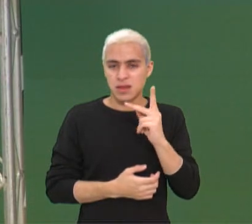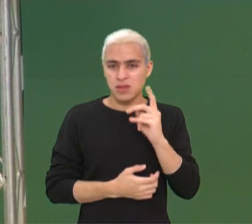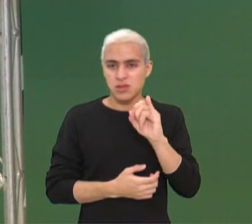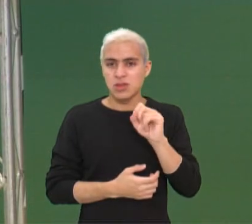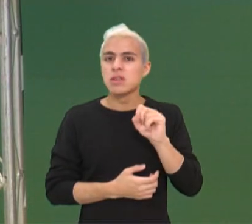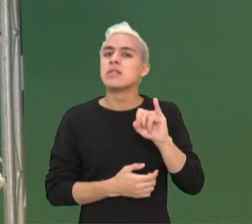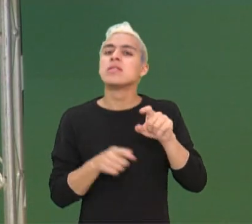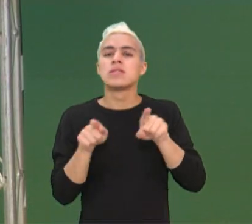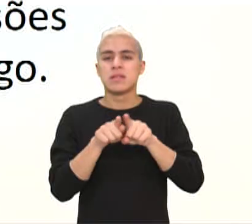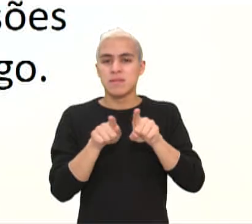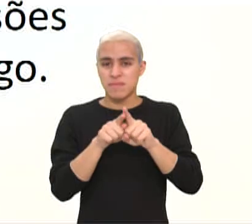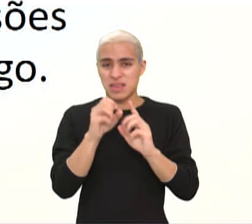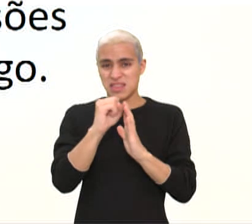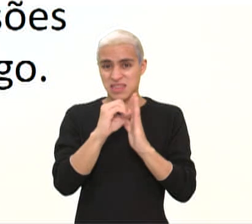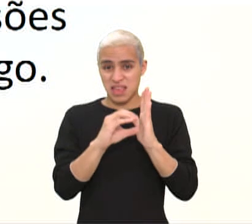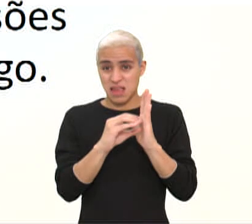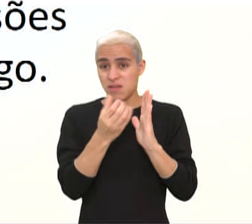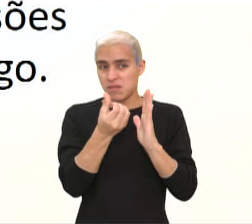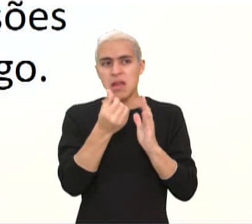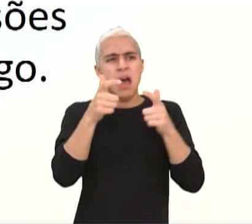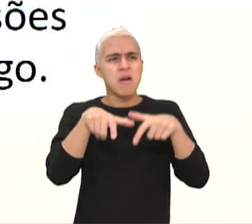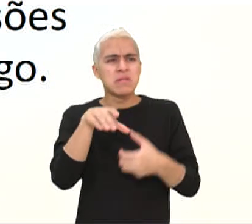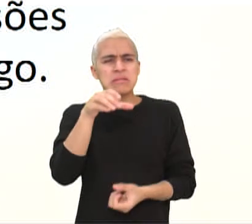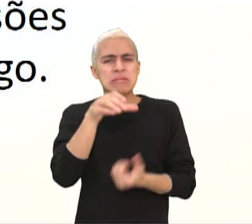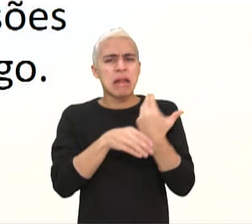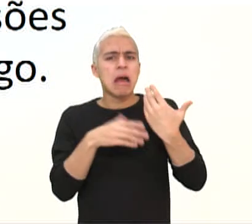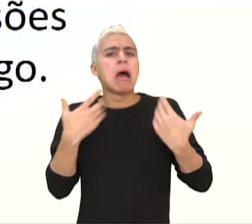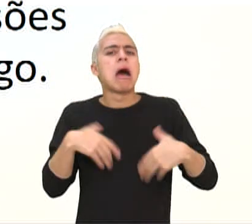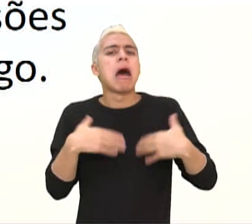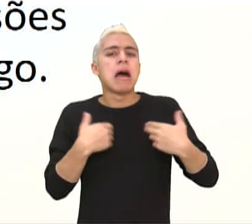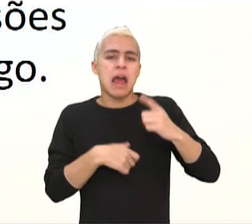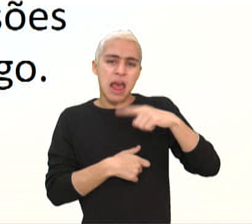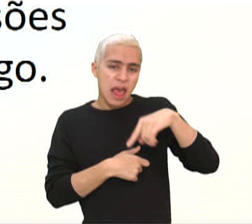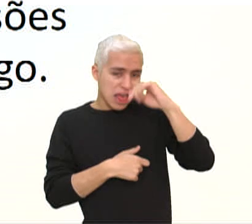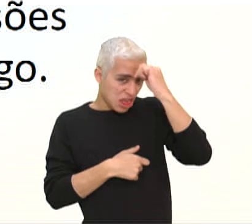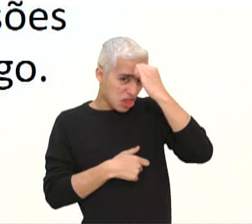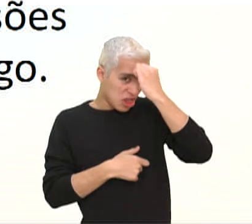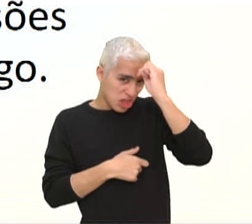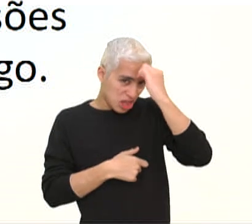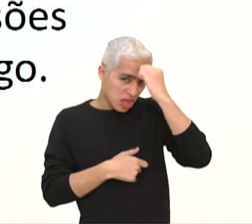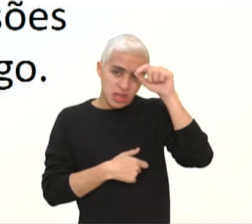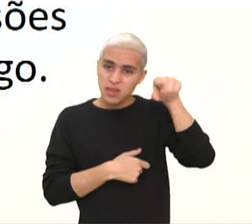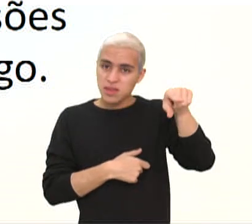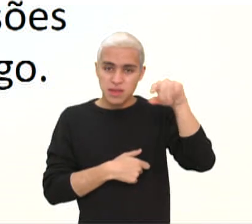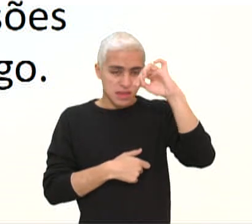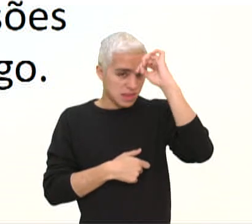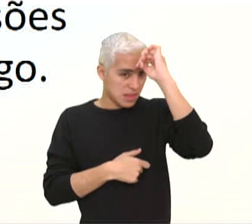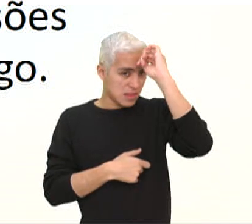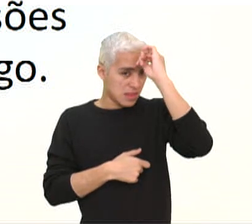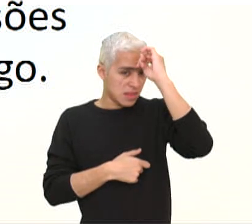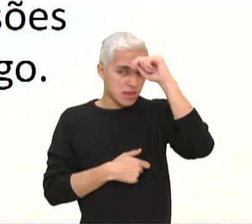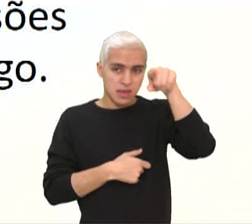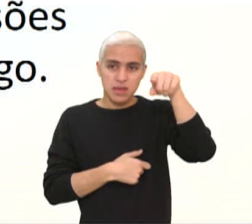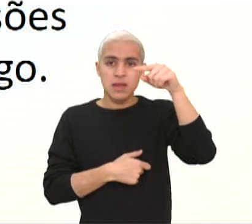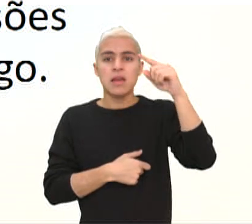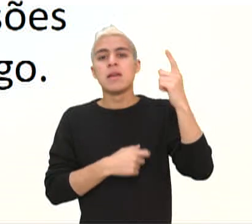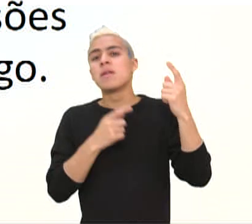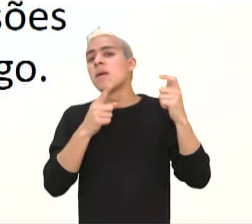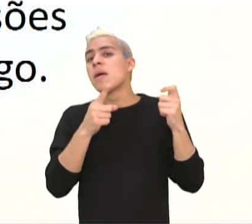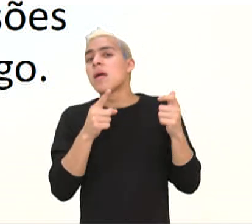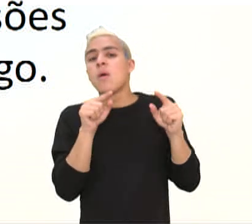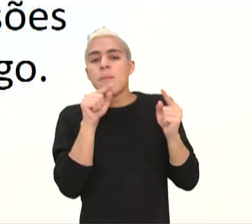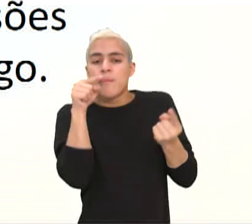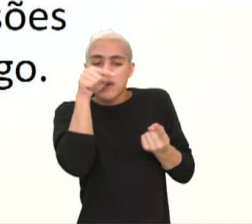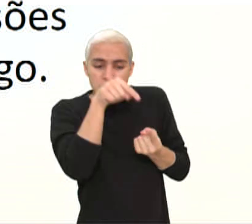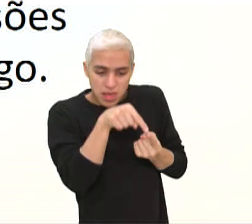nossa, antigo também, né? Foi criado na Índia. Né? Então, você vê as origens dos jogos aí, né? O objetivo do jogo é ser o primeiro